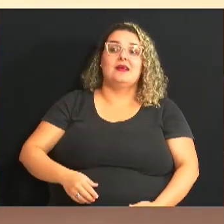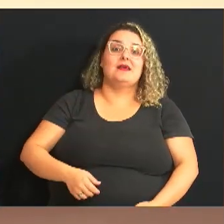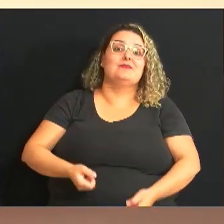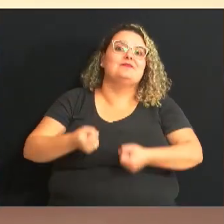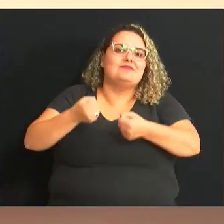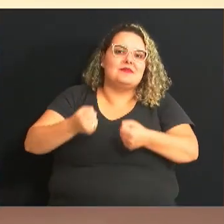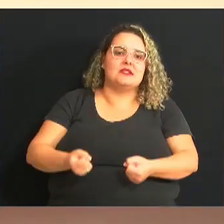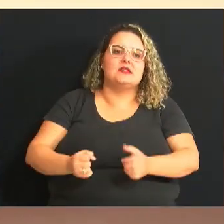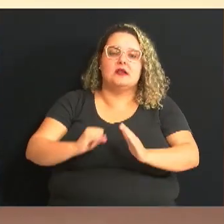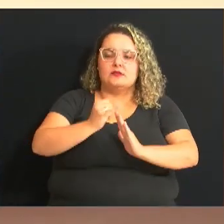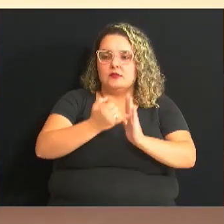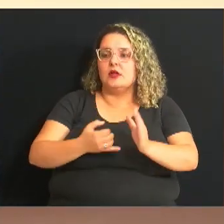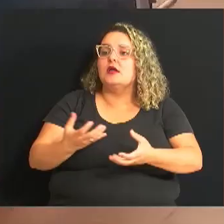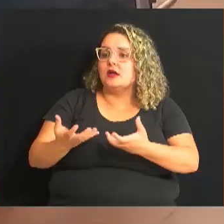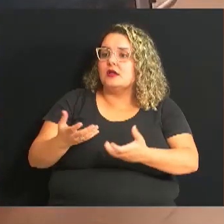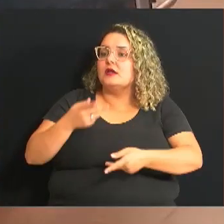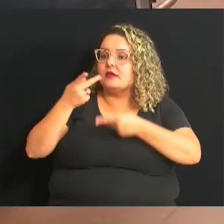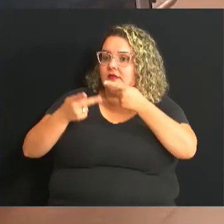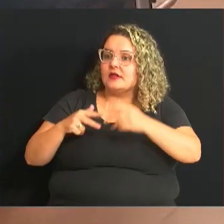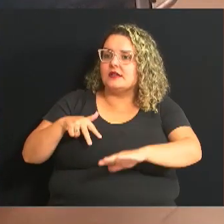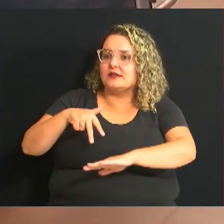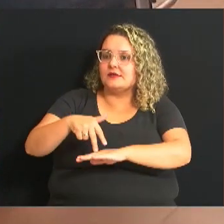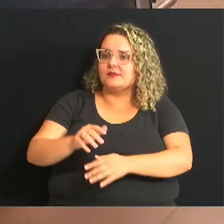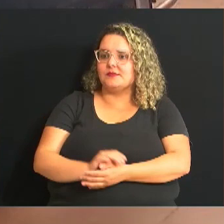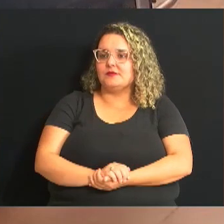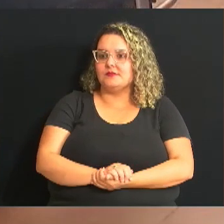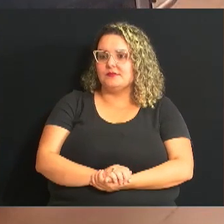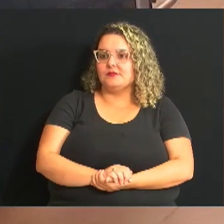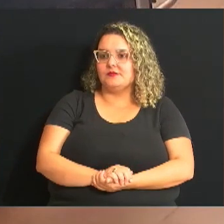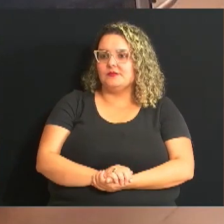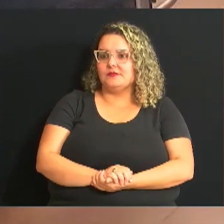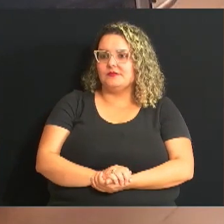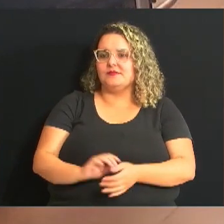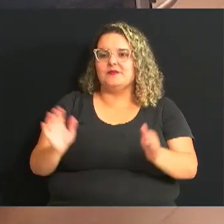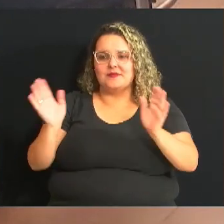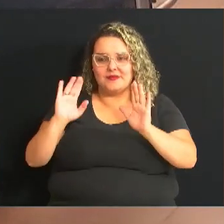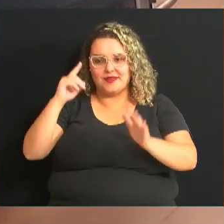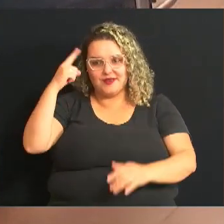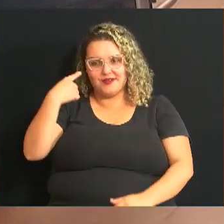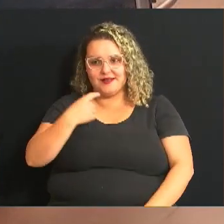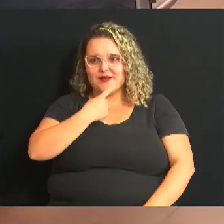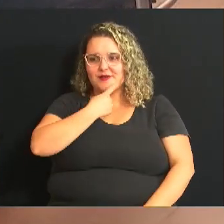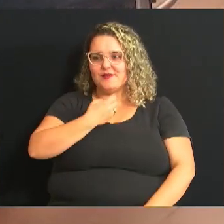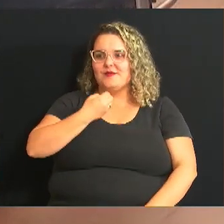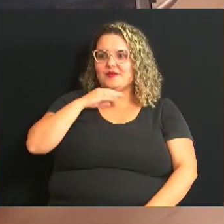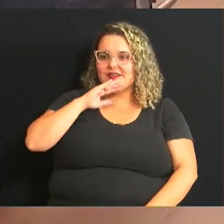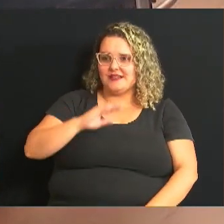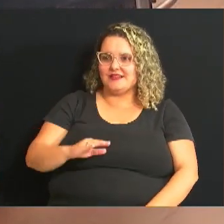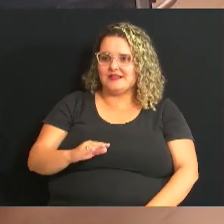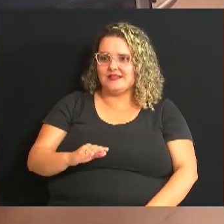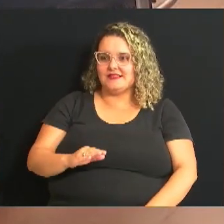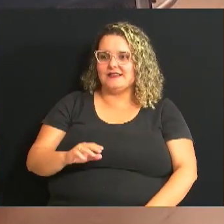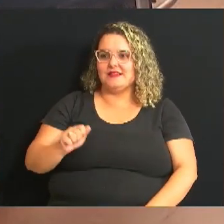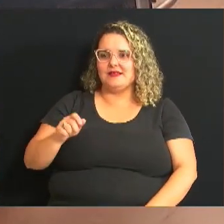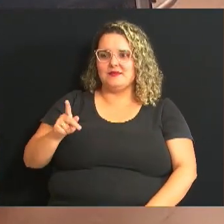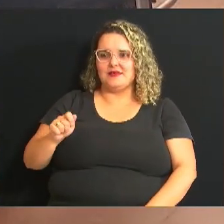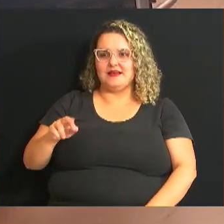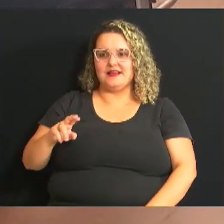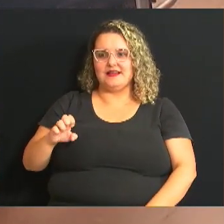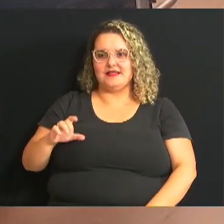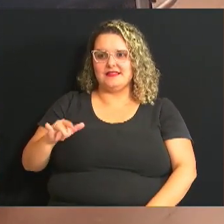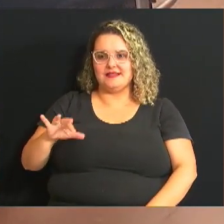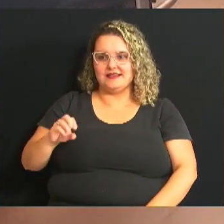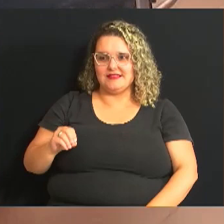que a senhora falasse desse posicionamento. Olá, Mirna, boa tarde Aparecido, boa